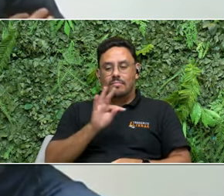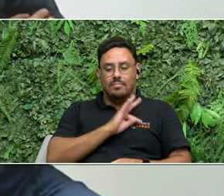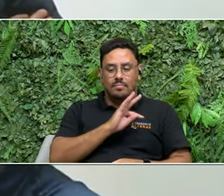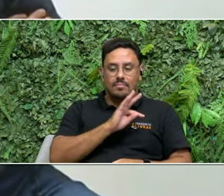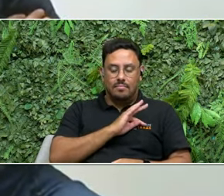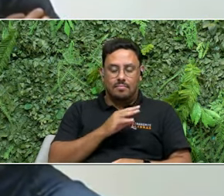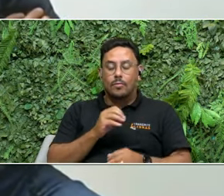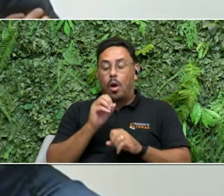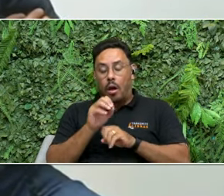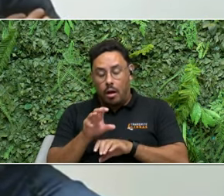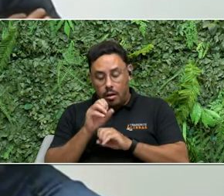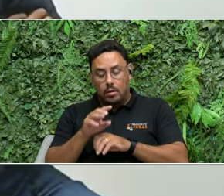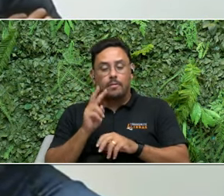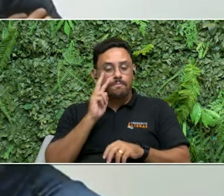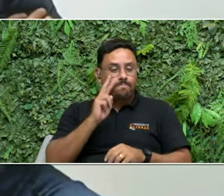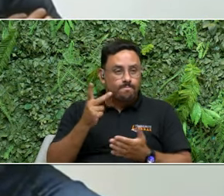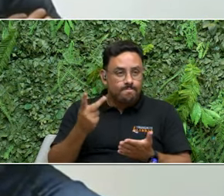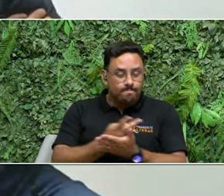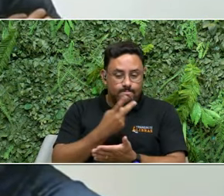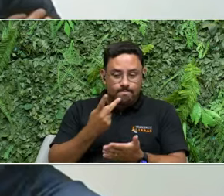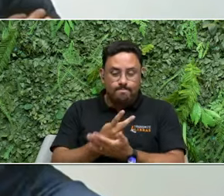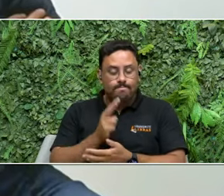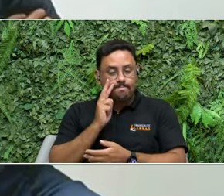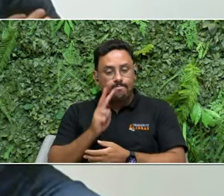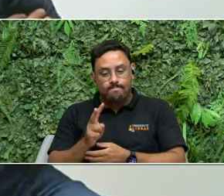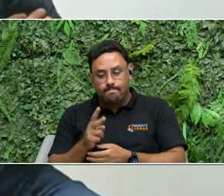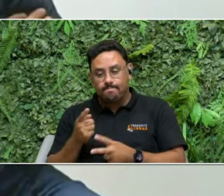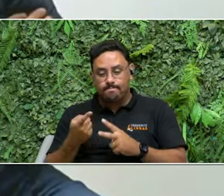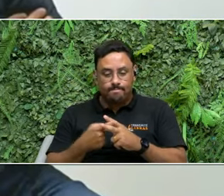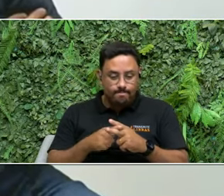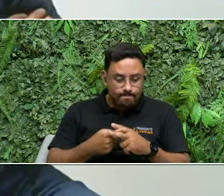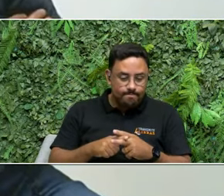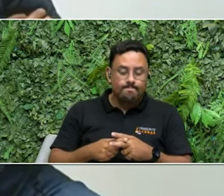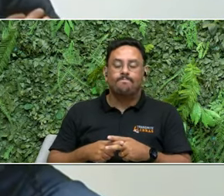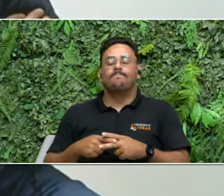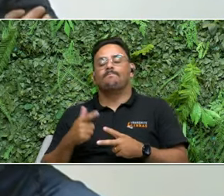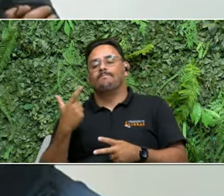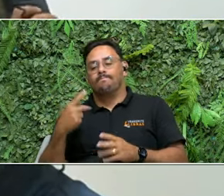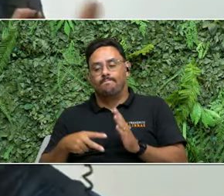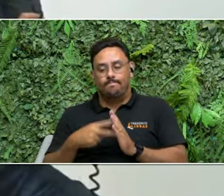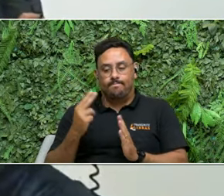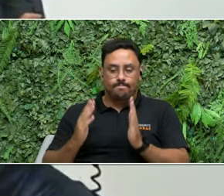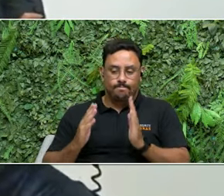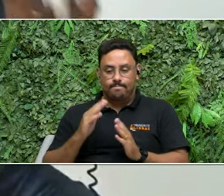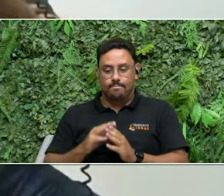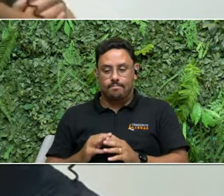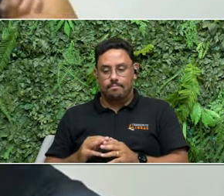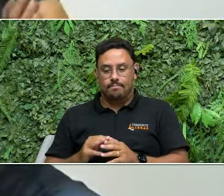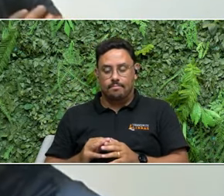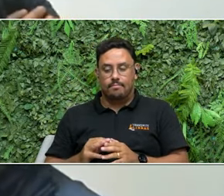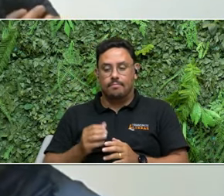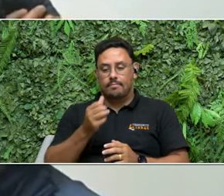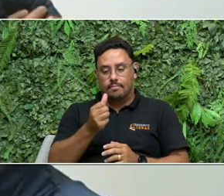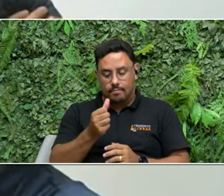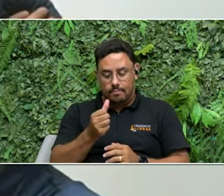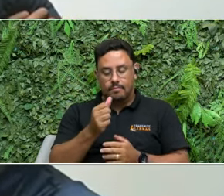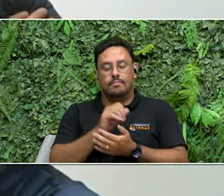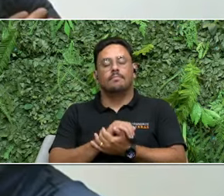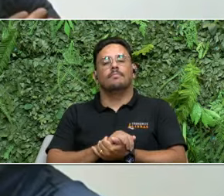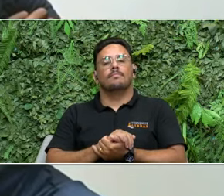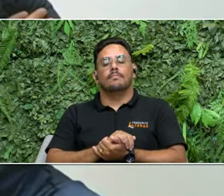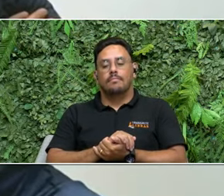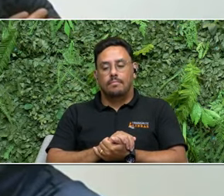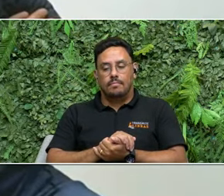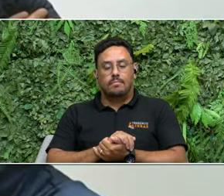Bob como técnico ele erra enxerga a bobagem e conserta no segundo tempo vou dar uma